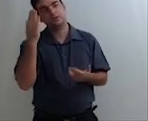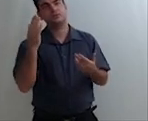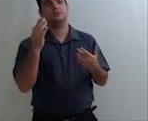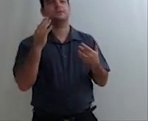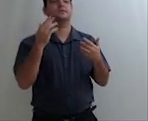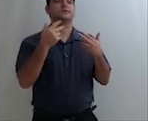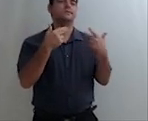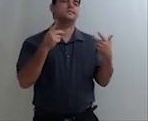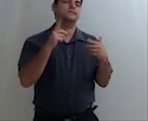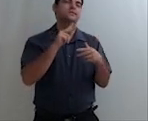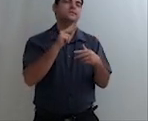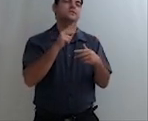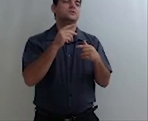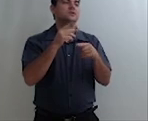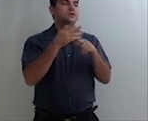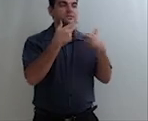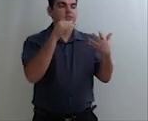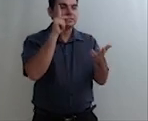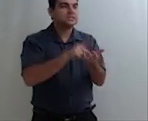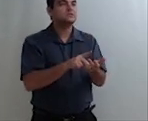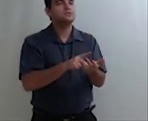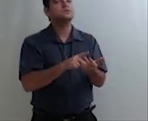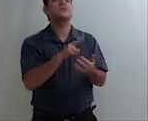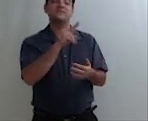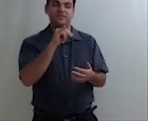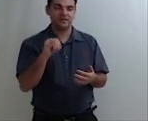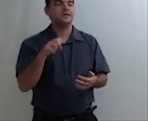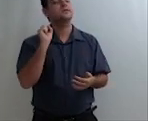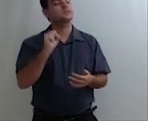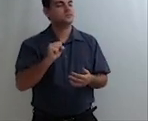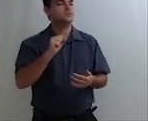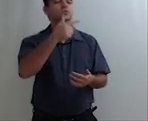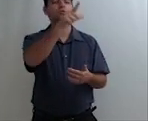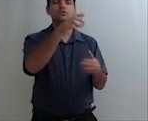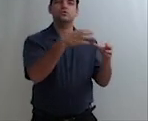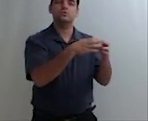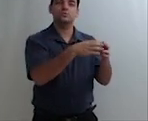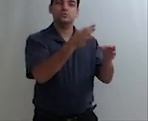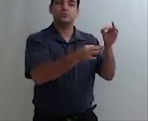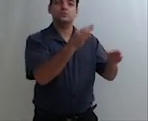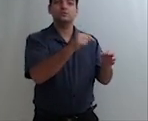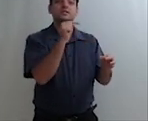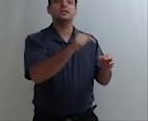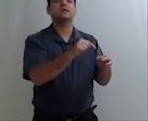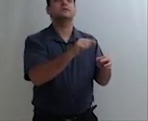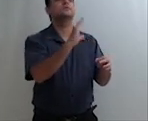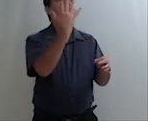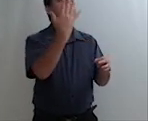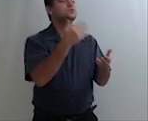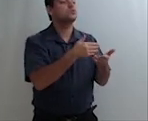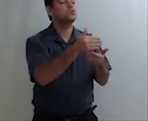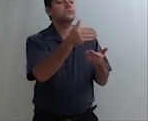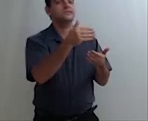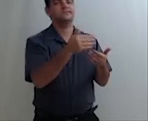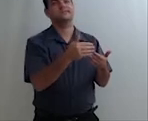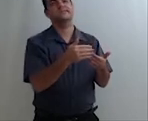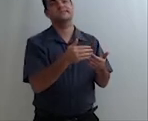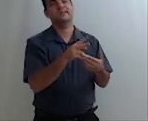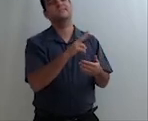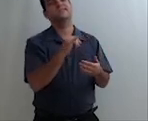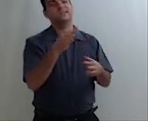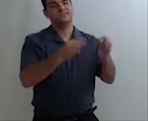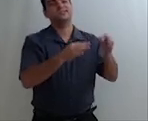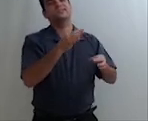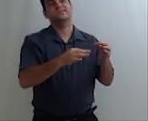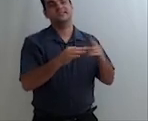dos fatos serão e devem ser apreciadas pelo juízo da caus no momento oportuno e que já